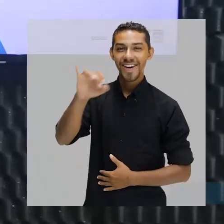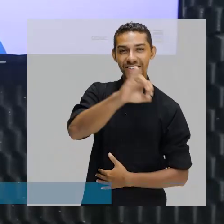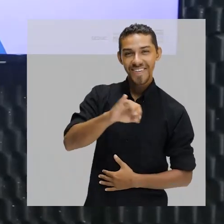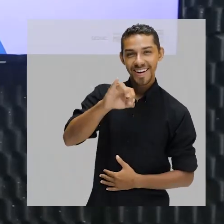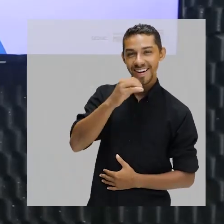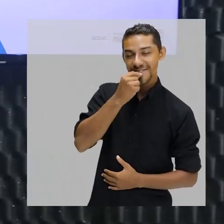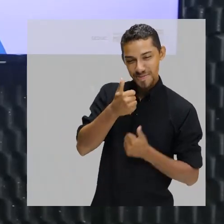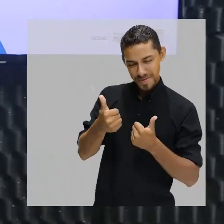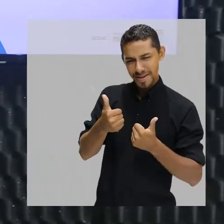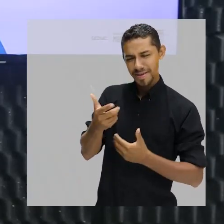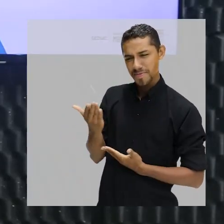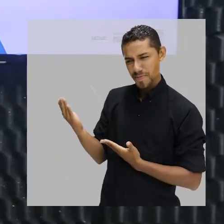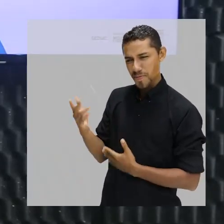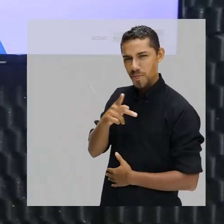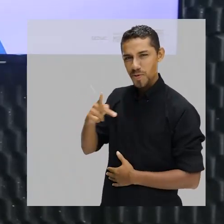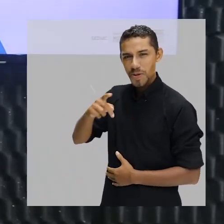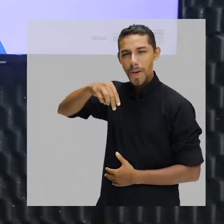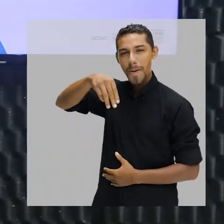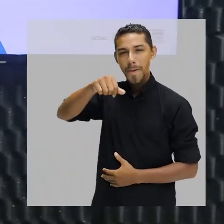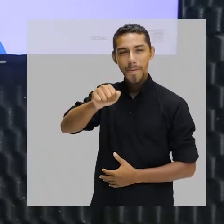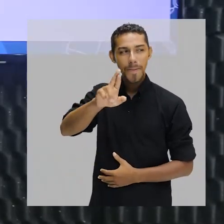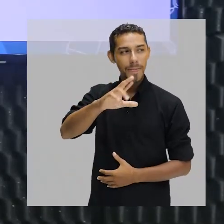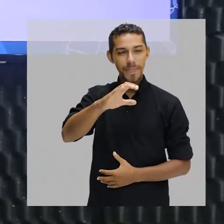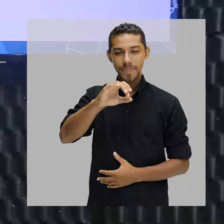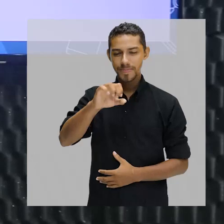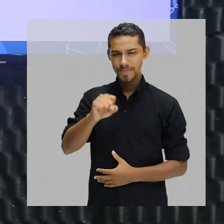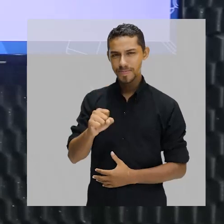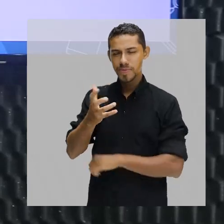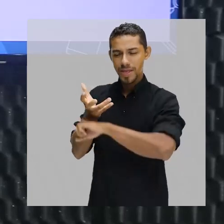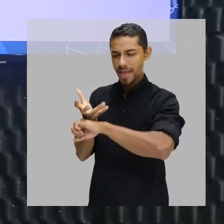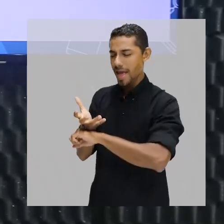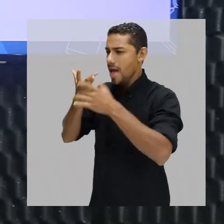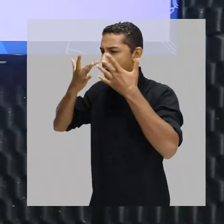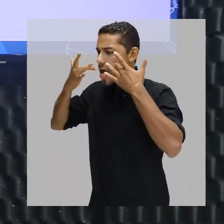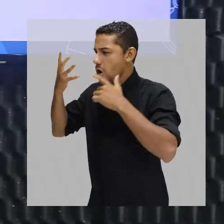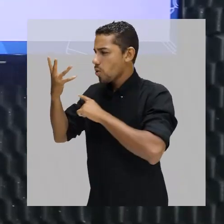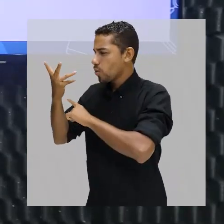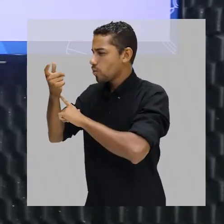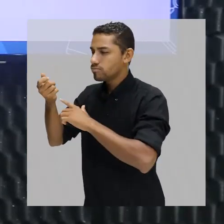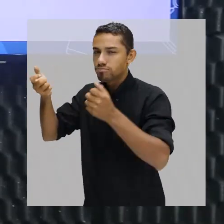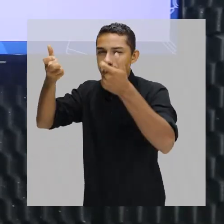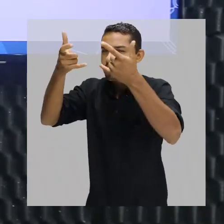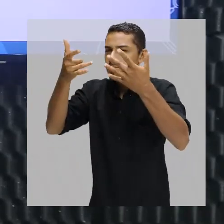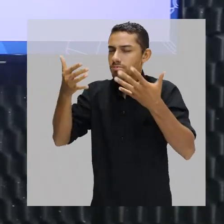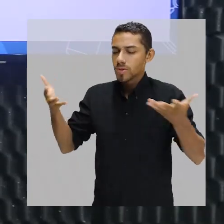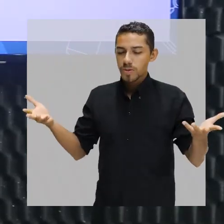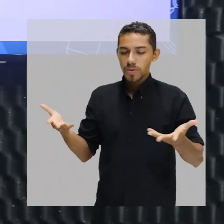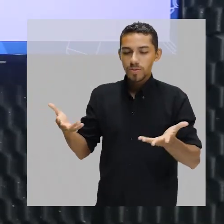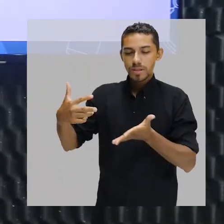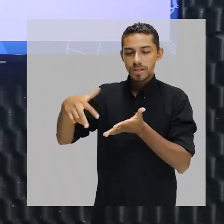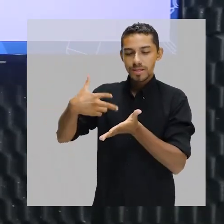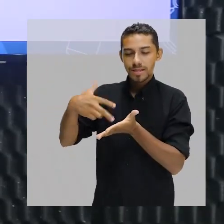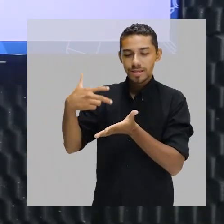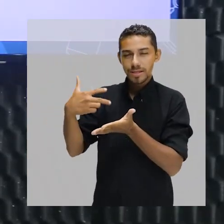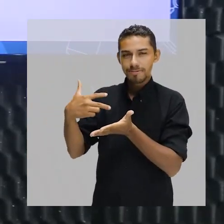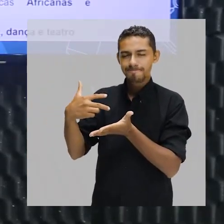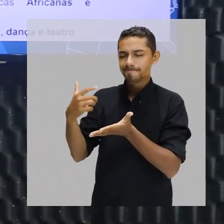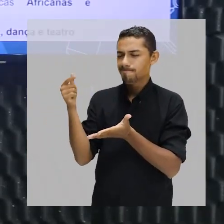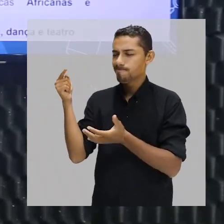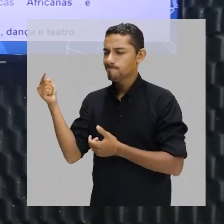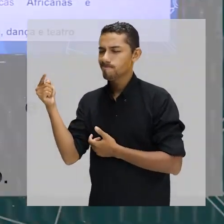Olá, professor Marcos Dominici aqui, professor de arte, e a gente vai falar hoje sobre danças dramáticas brasileiras. Para que a gente possa entender o que